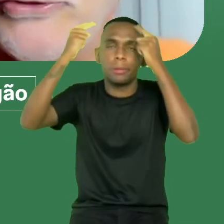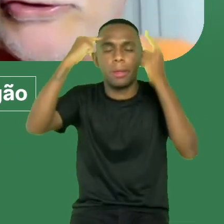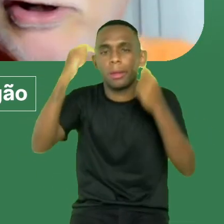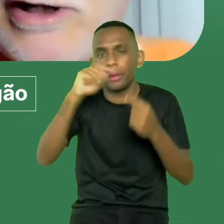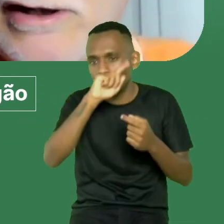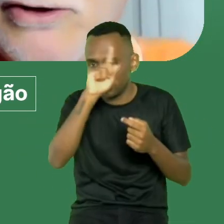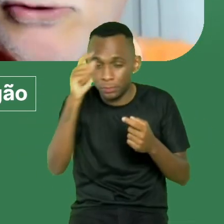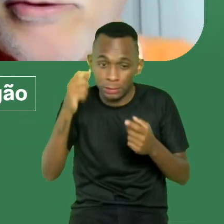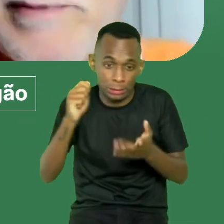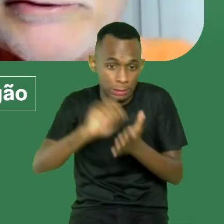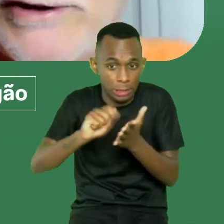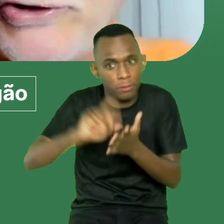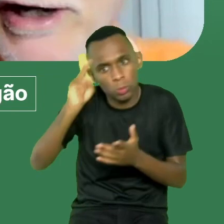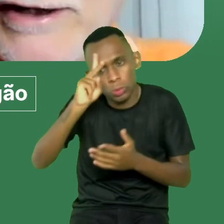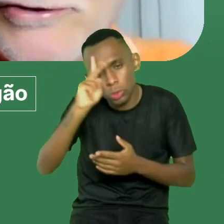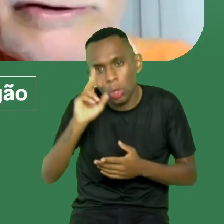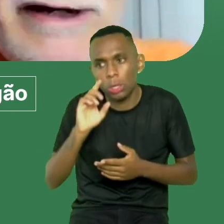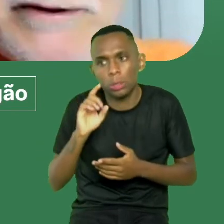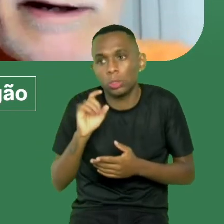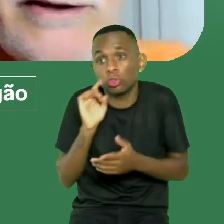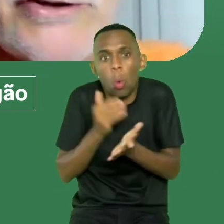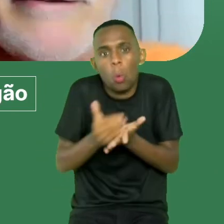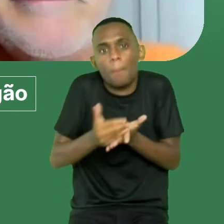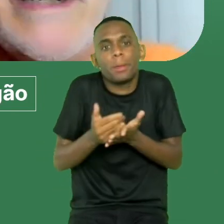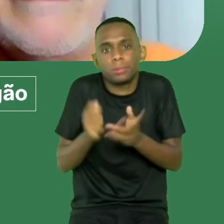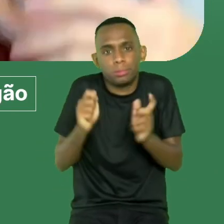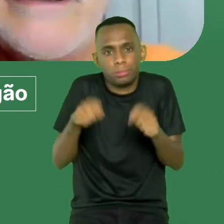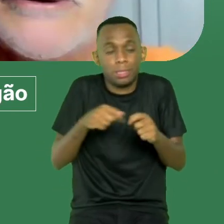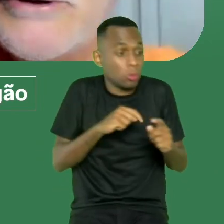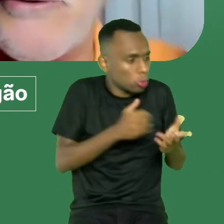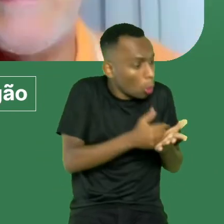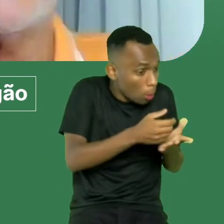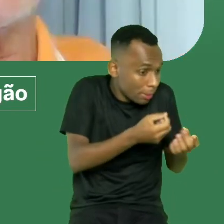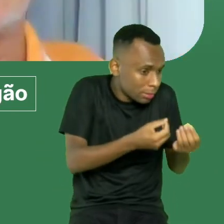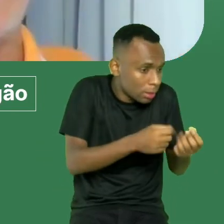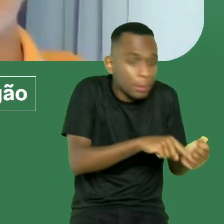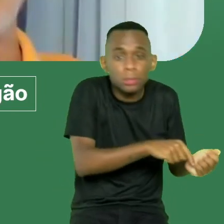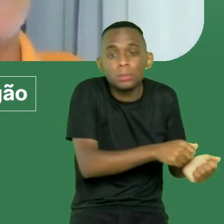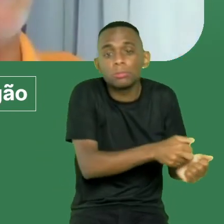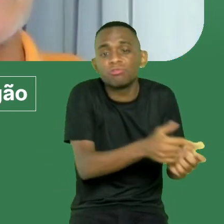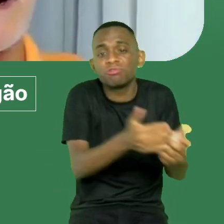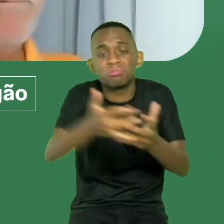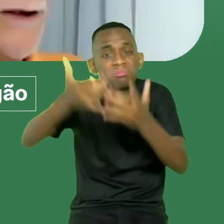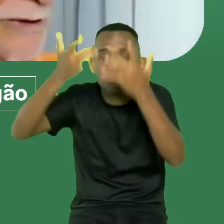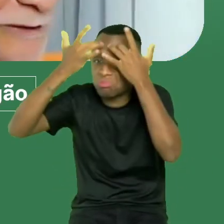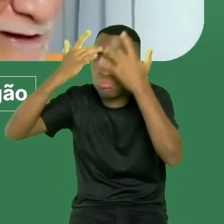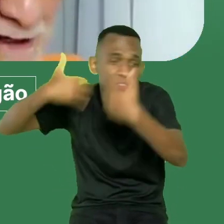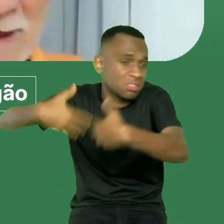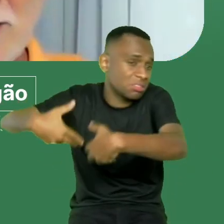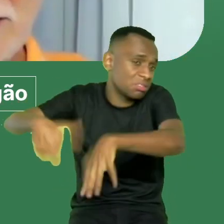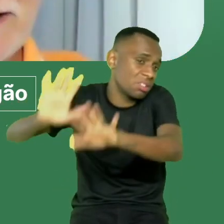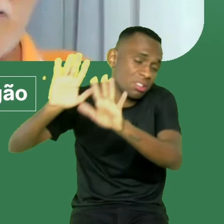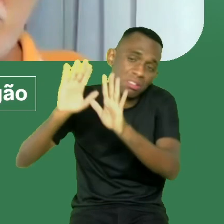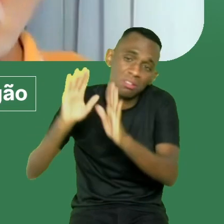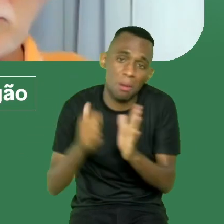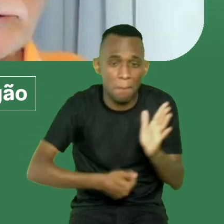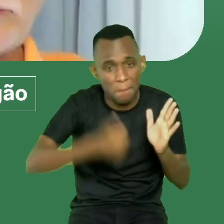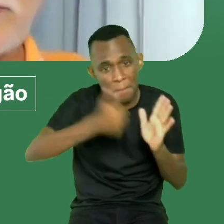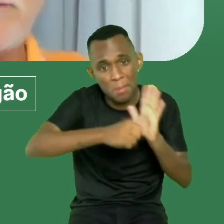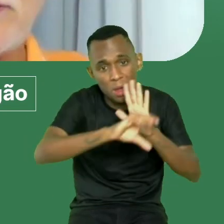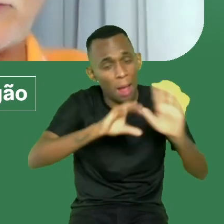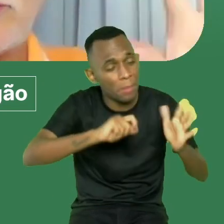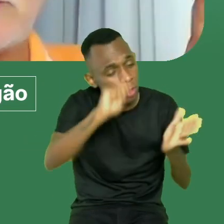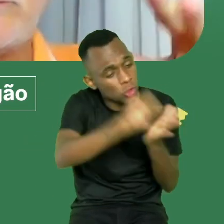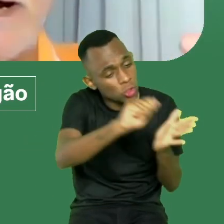que eu tenho só o começo da história. Eu não sei para onde aquela história vai me levar, não. Eu começo, sento, escrevo o primeiro capítulo, e aí, enquanto